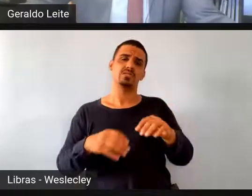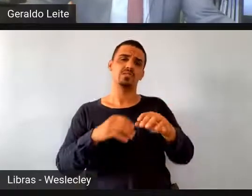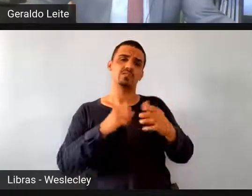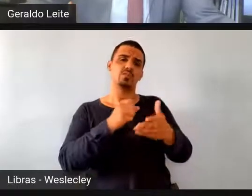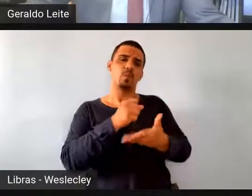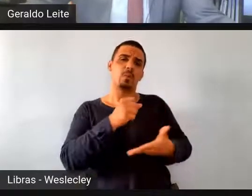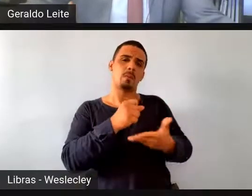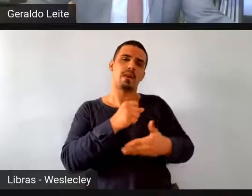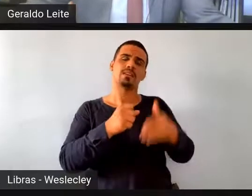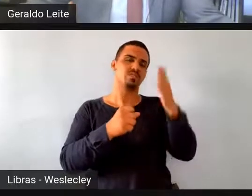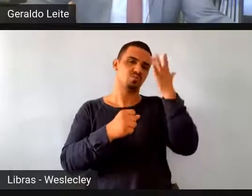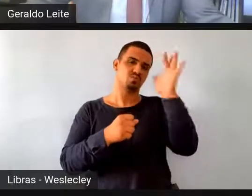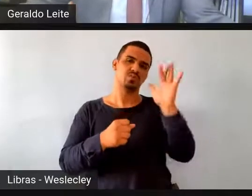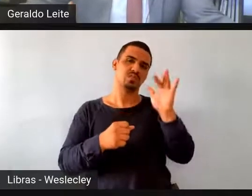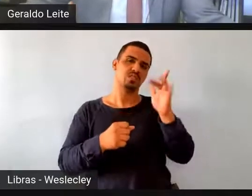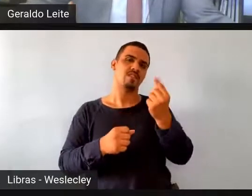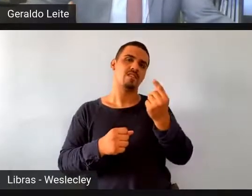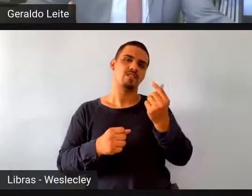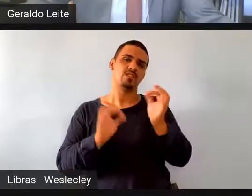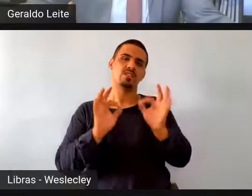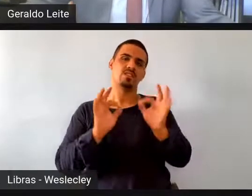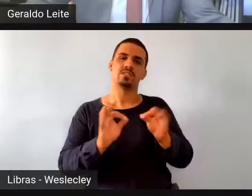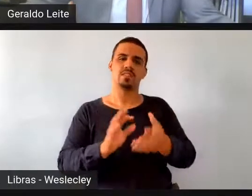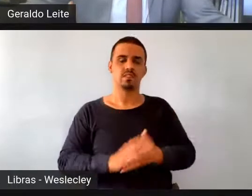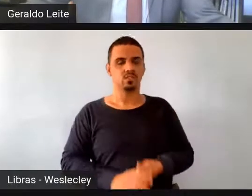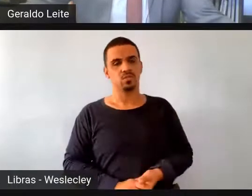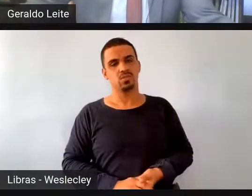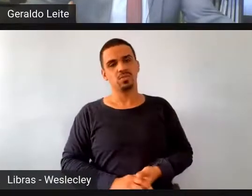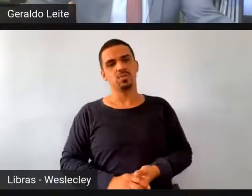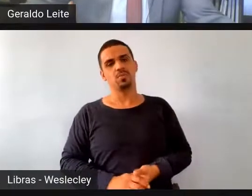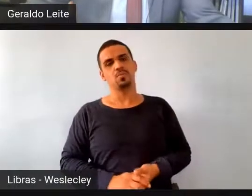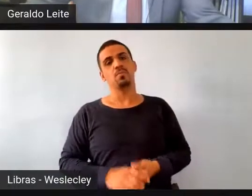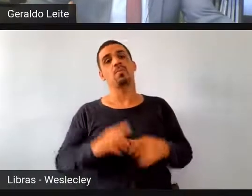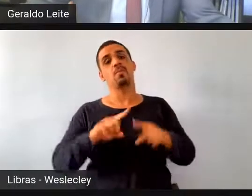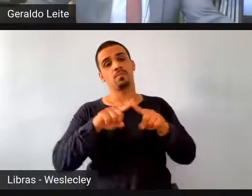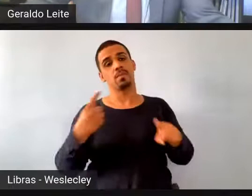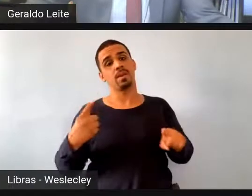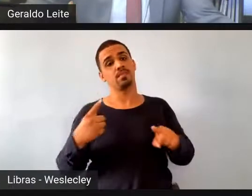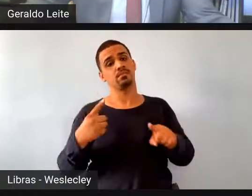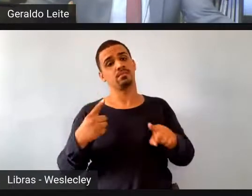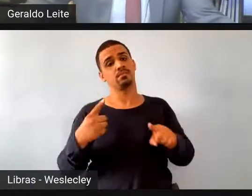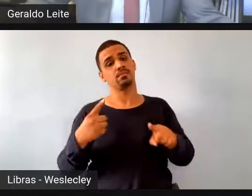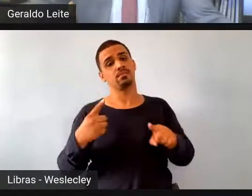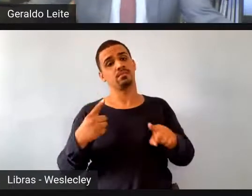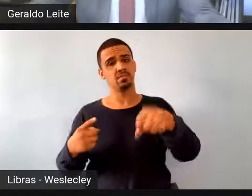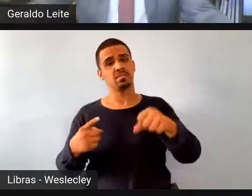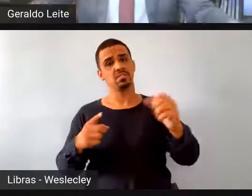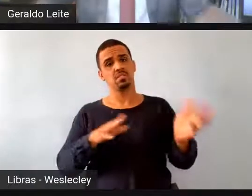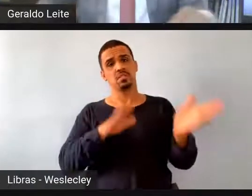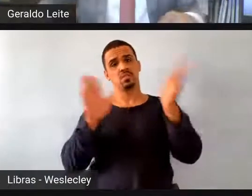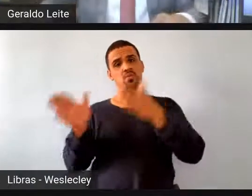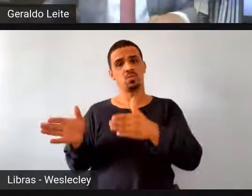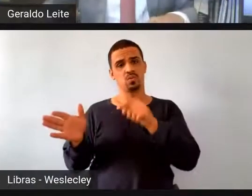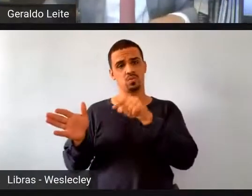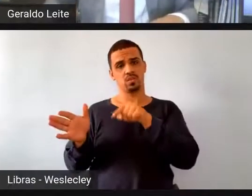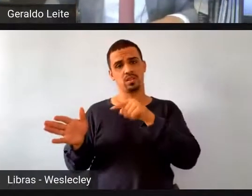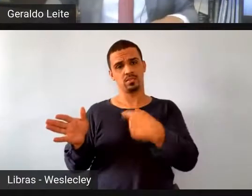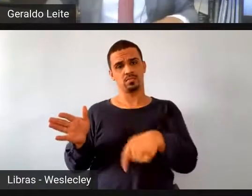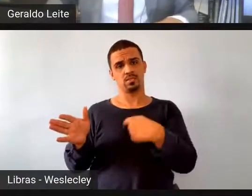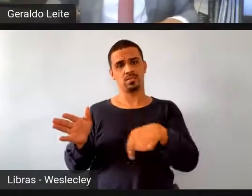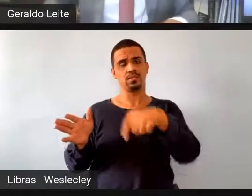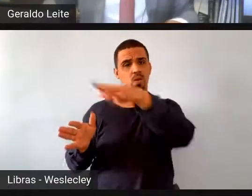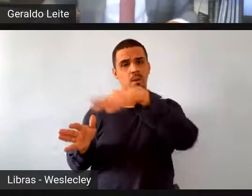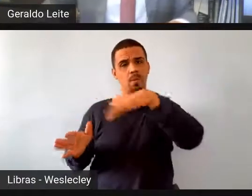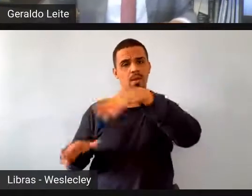como está acontecendo nesse momento. Então, a ideia de tirar... Agora, sim, por outro lado, deve haver também um mercado